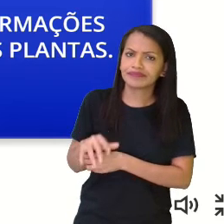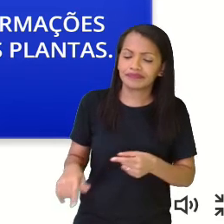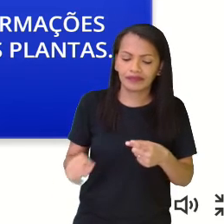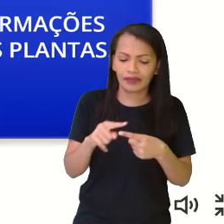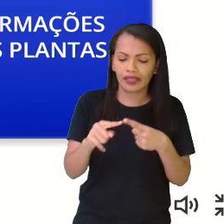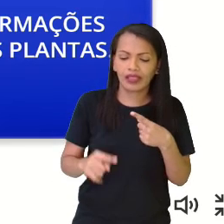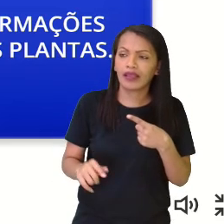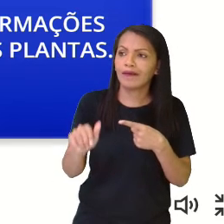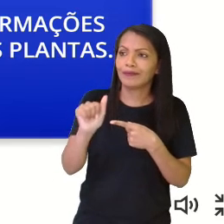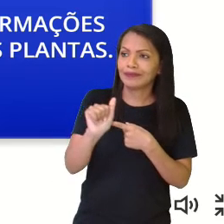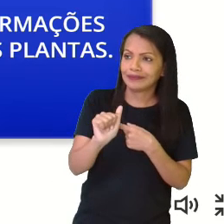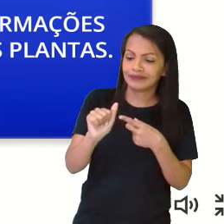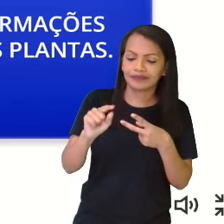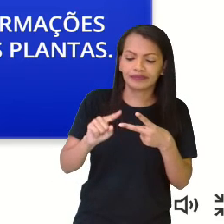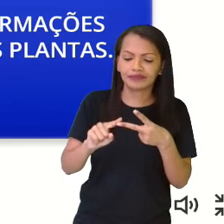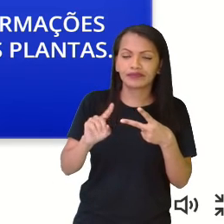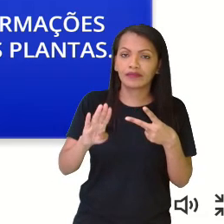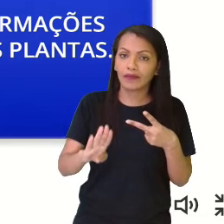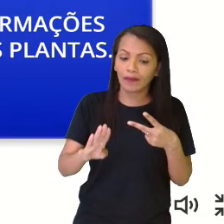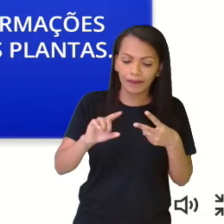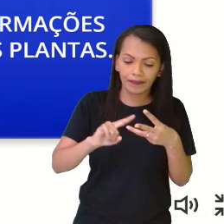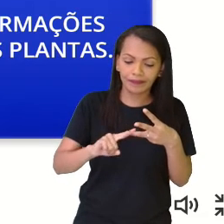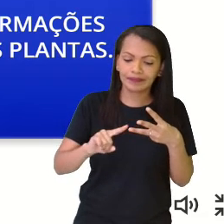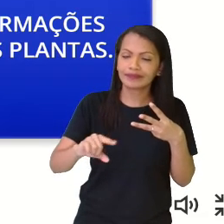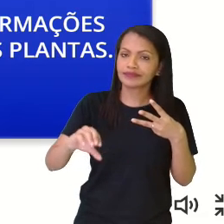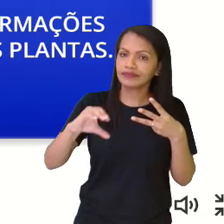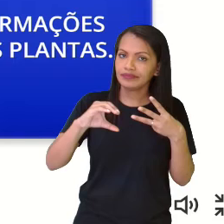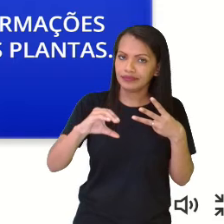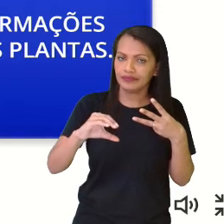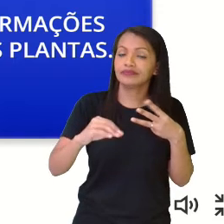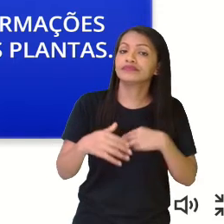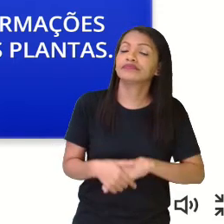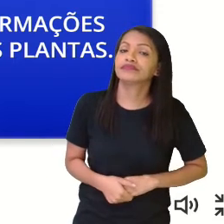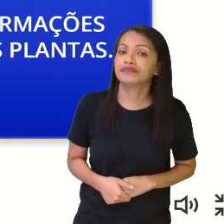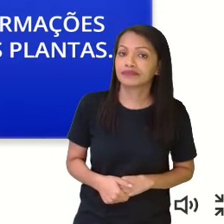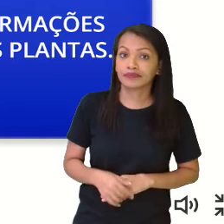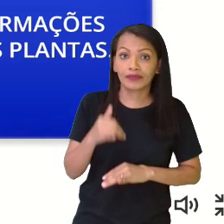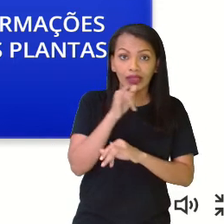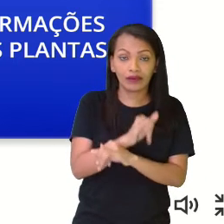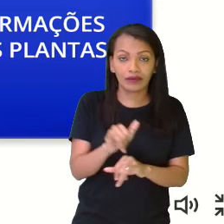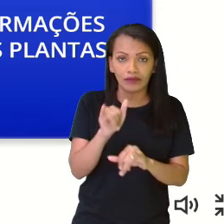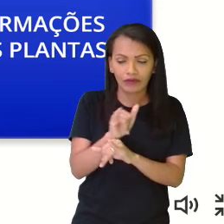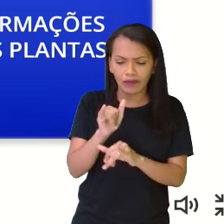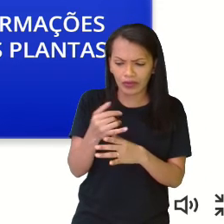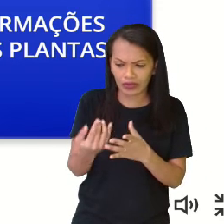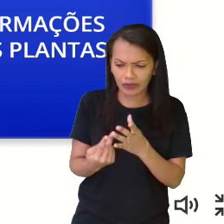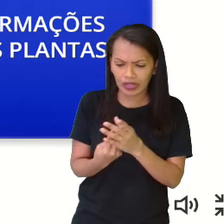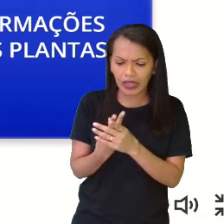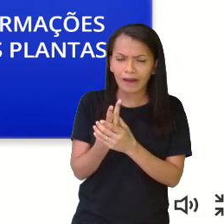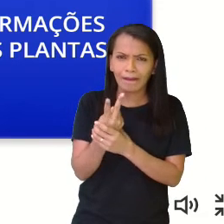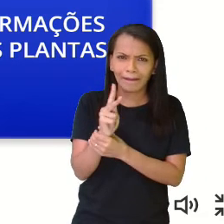Há instruções de como preparar uma receita. Ou C, há informações sobre as plantas.